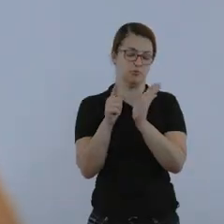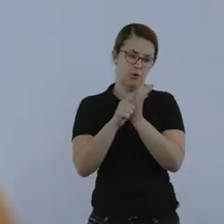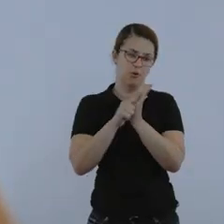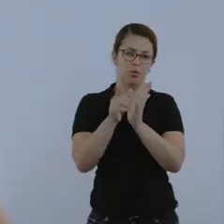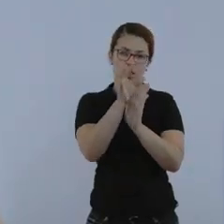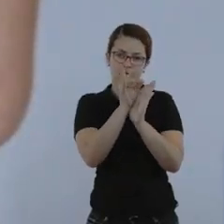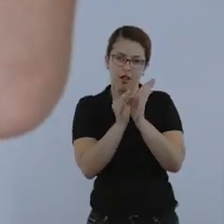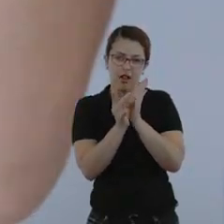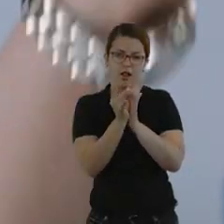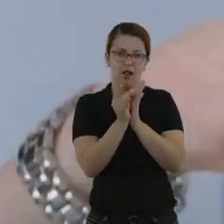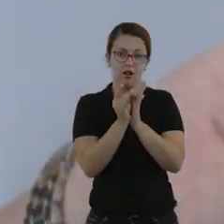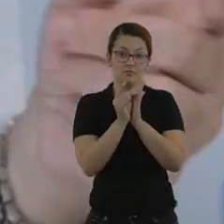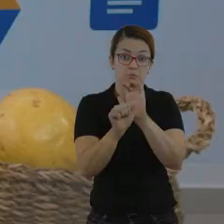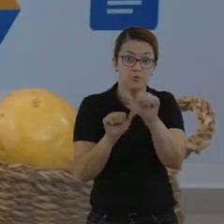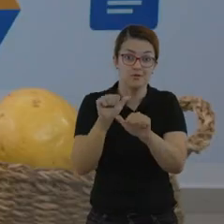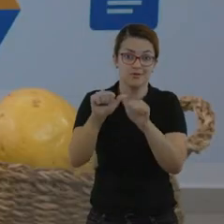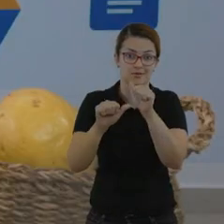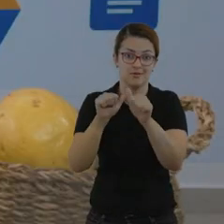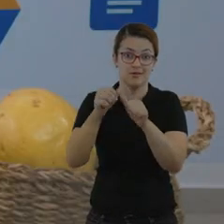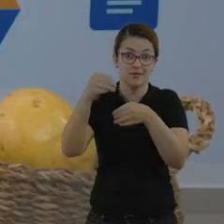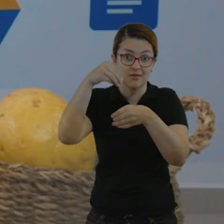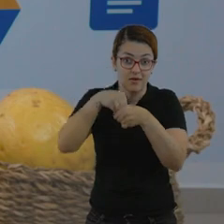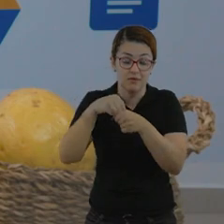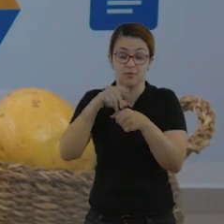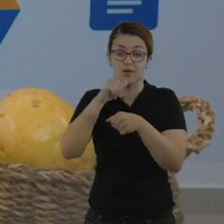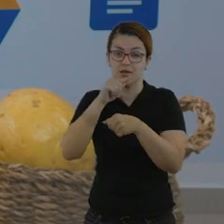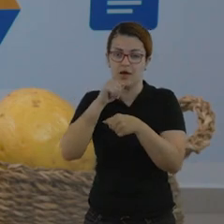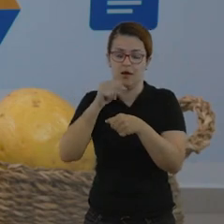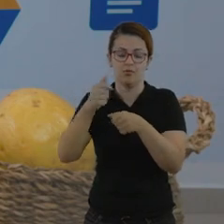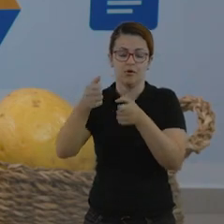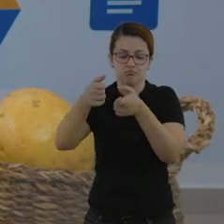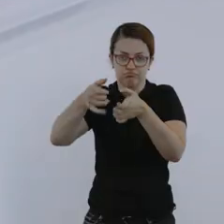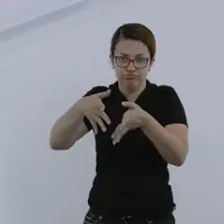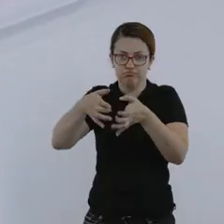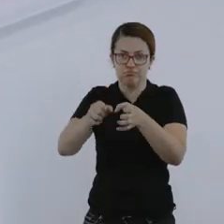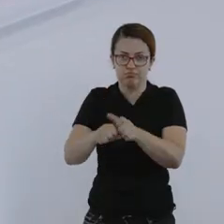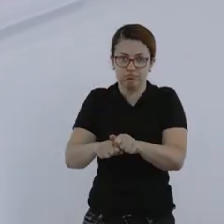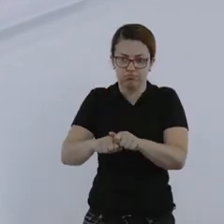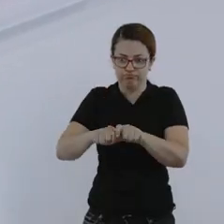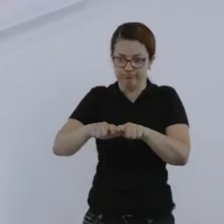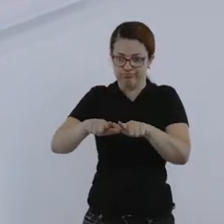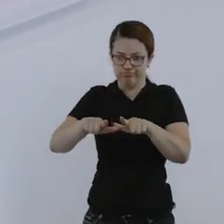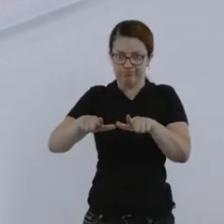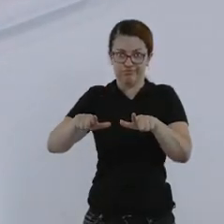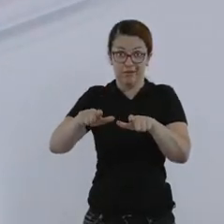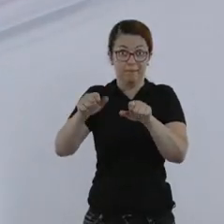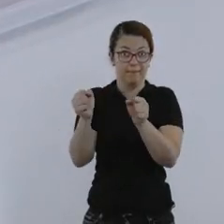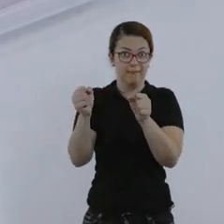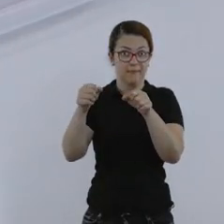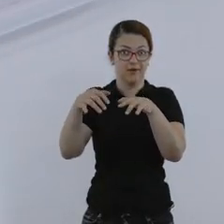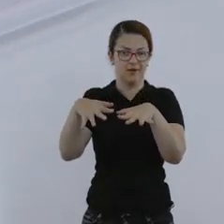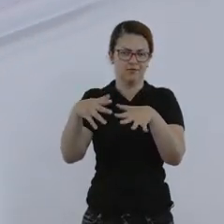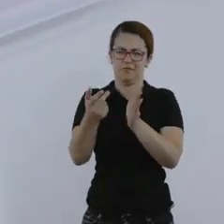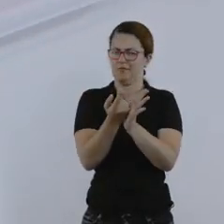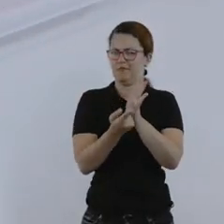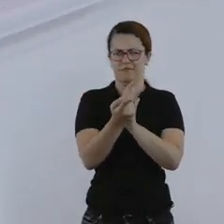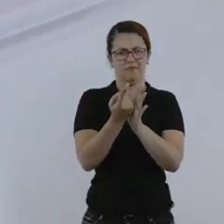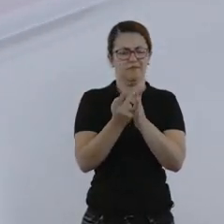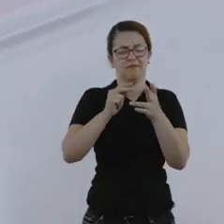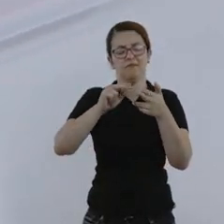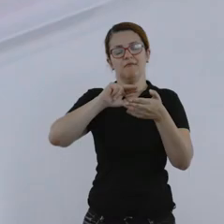só na frente para ele se transformar na hora que você põe na água, que é a mágica que a gente fala, né? E brinca com essa mágica com as crianças,